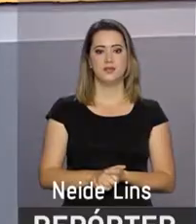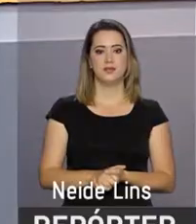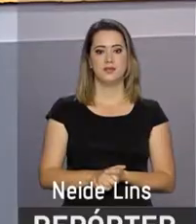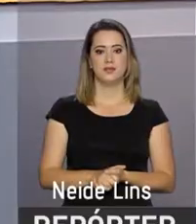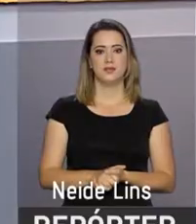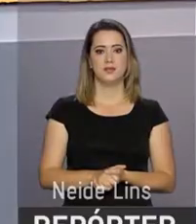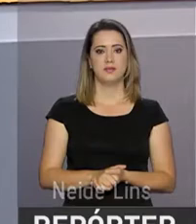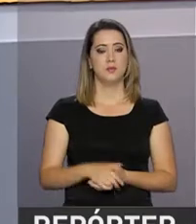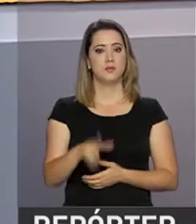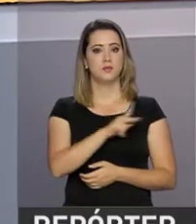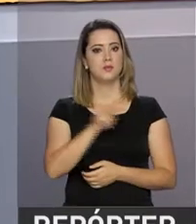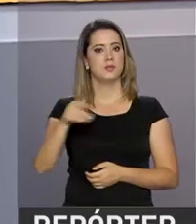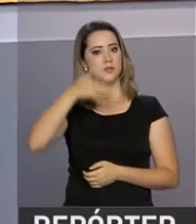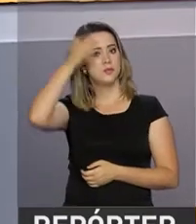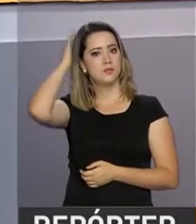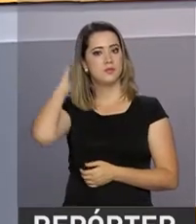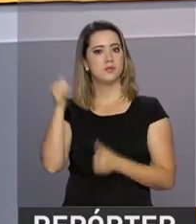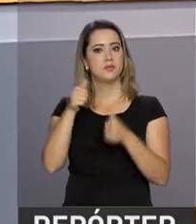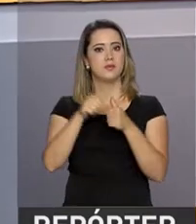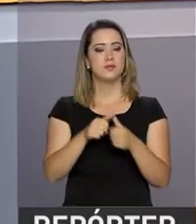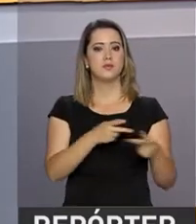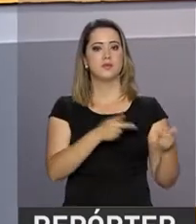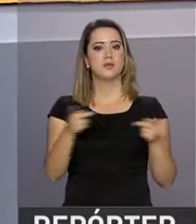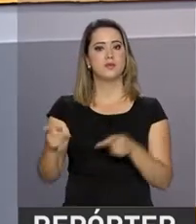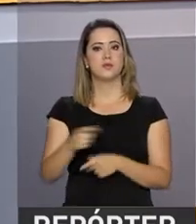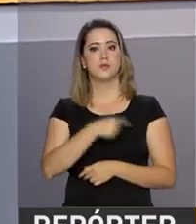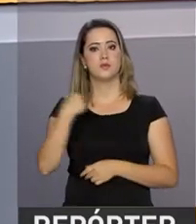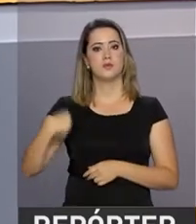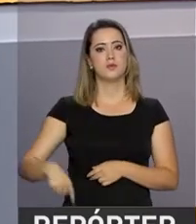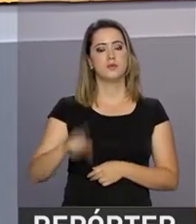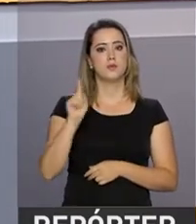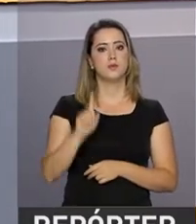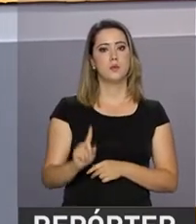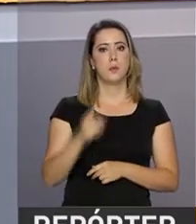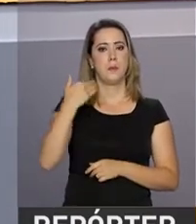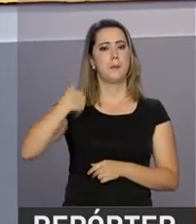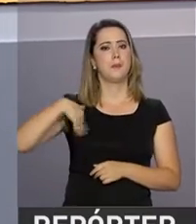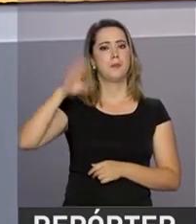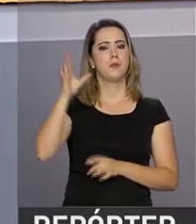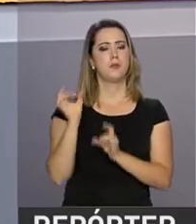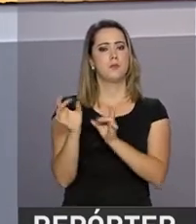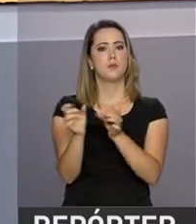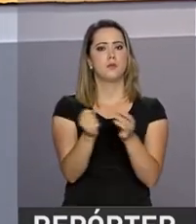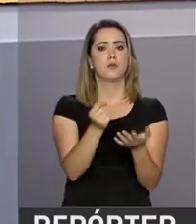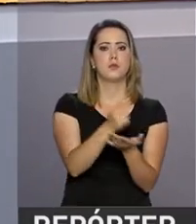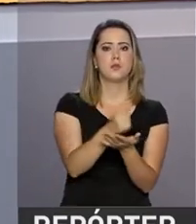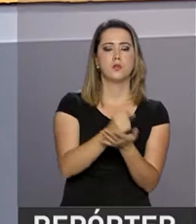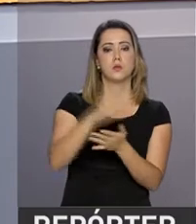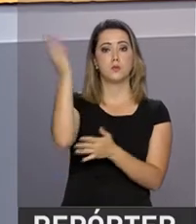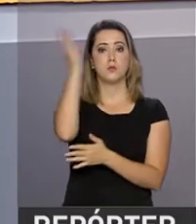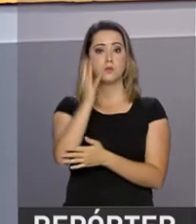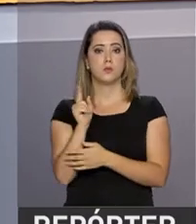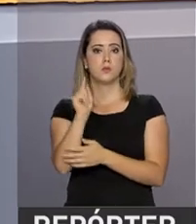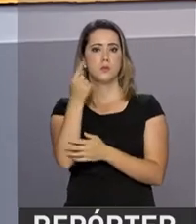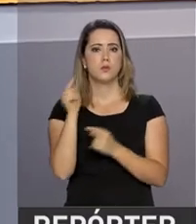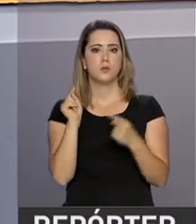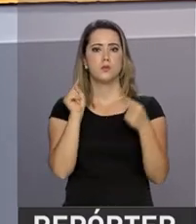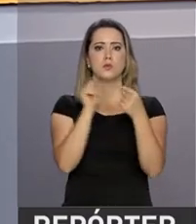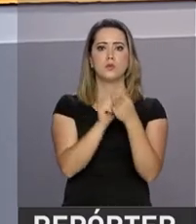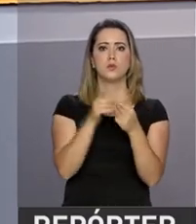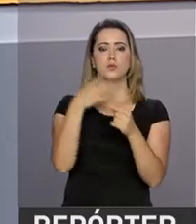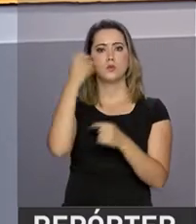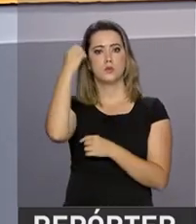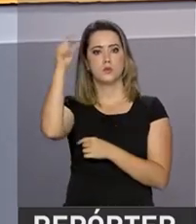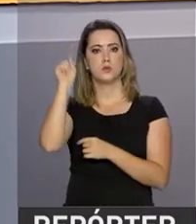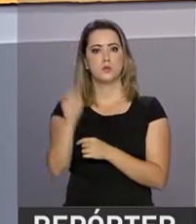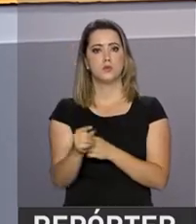o presidente michel temer está em visita oficial à china que é a maior parceira comercial do brasil um dos objetivos da